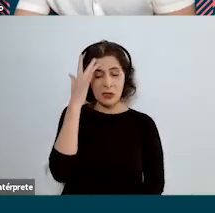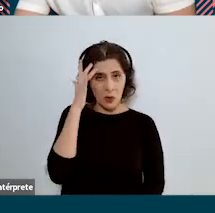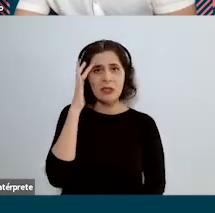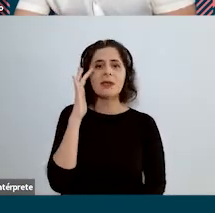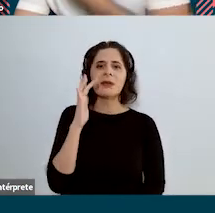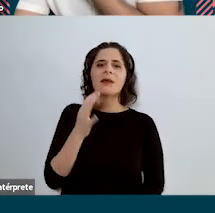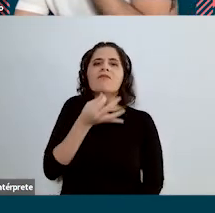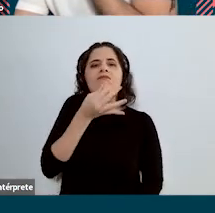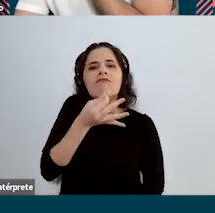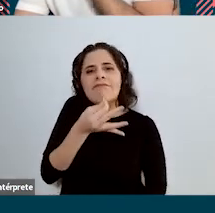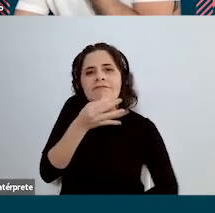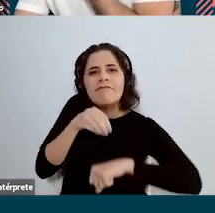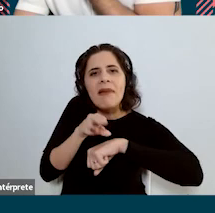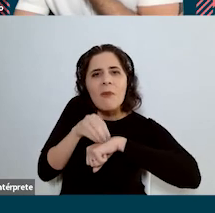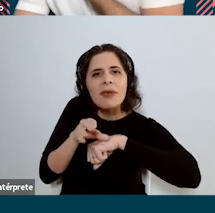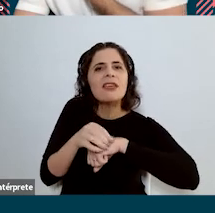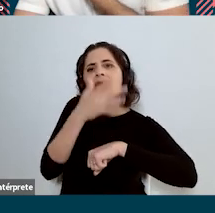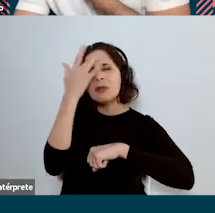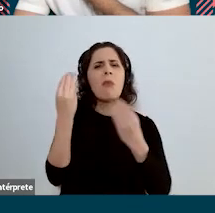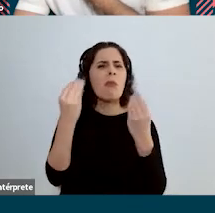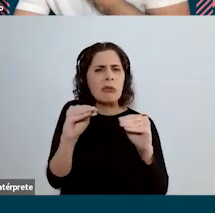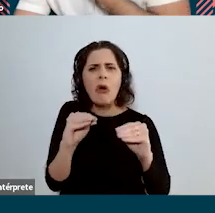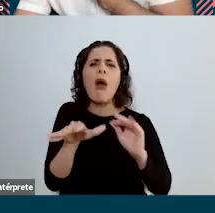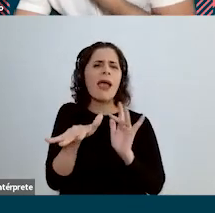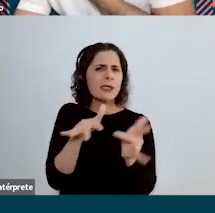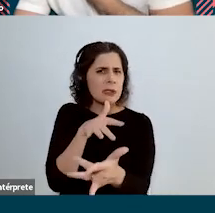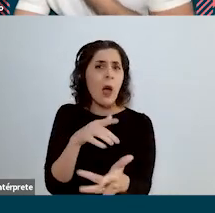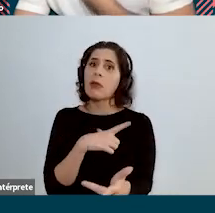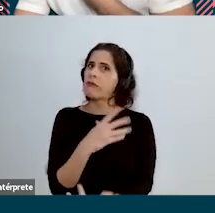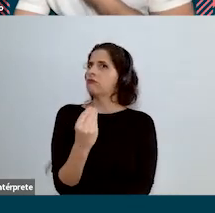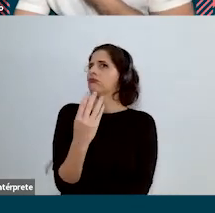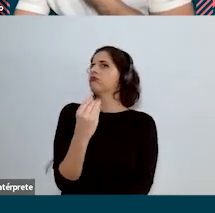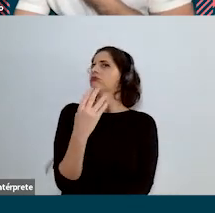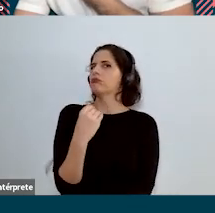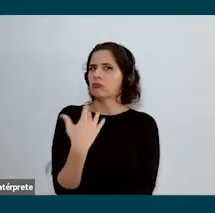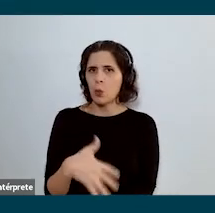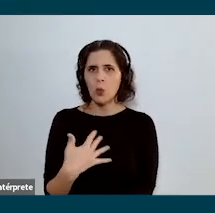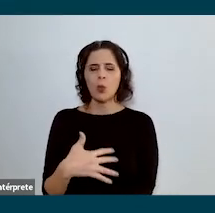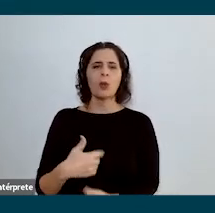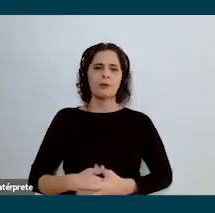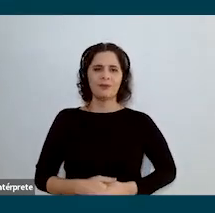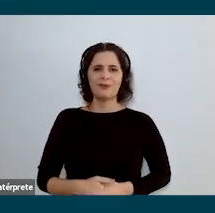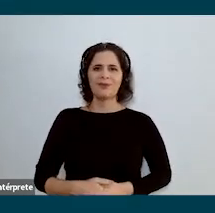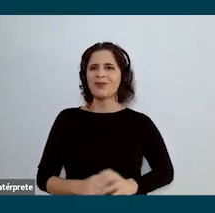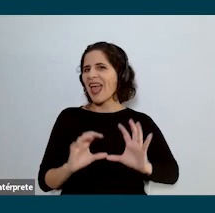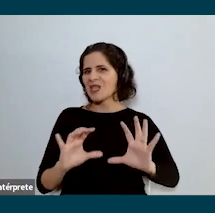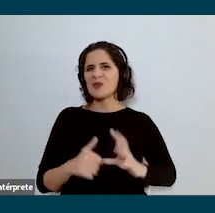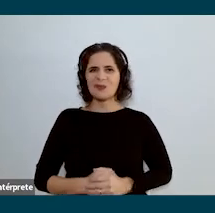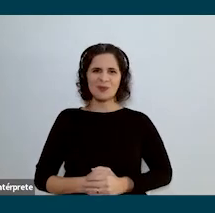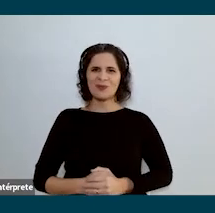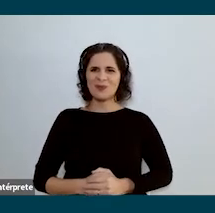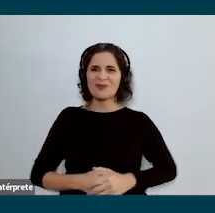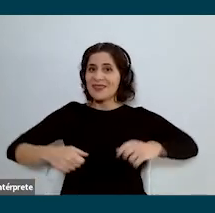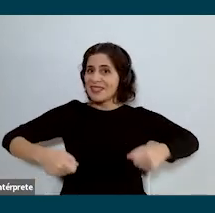legal, o pessoal engajava super, compartilhava nas redes sociais, teve um volume bem alto. E é